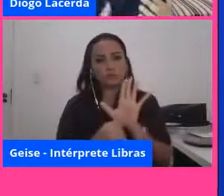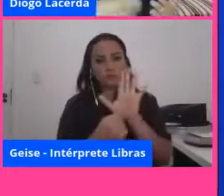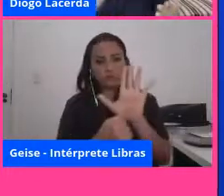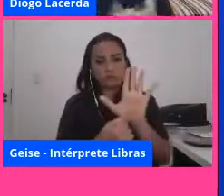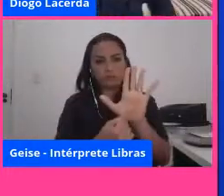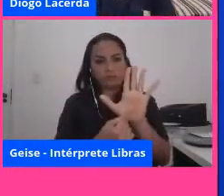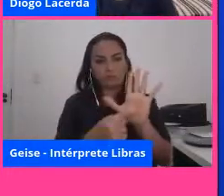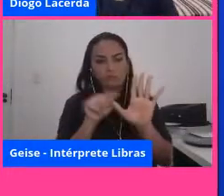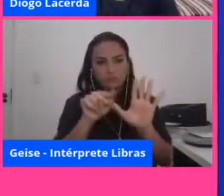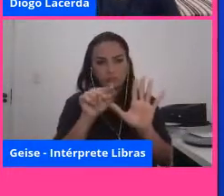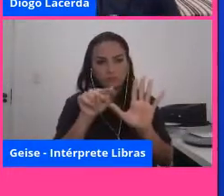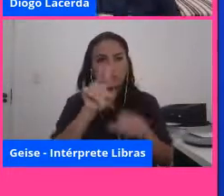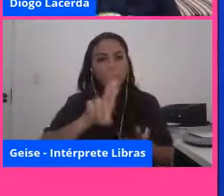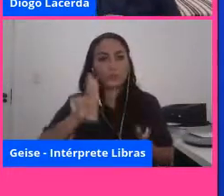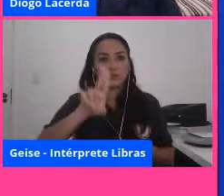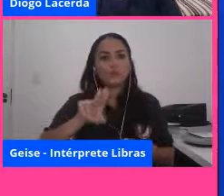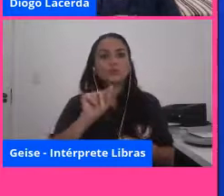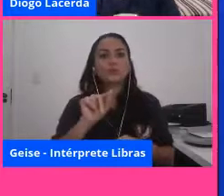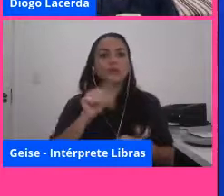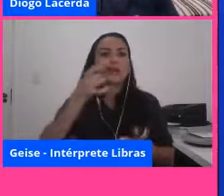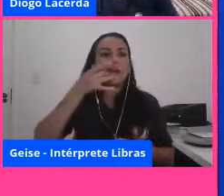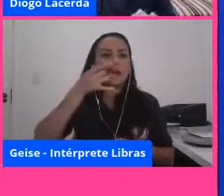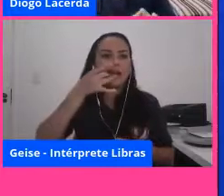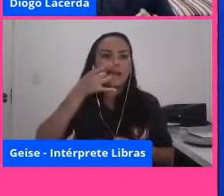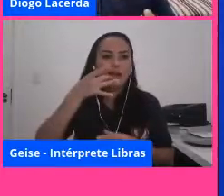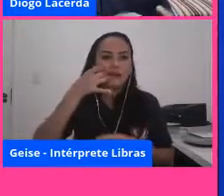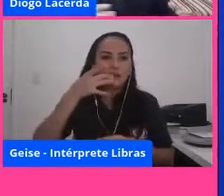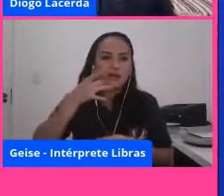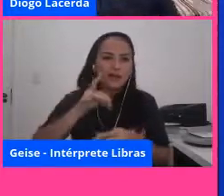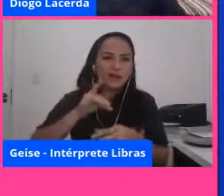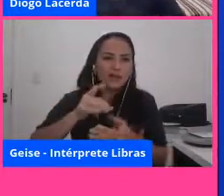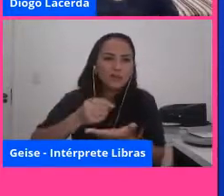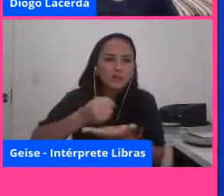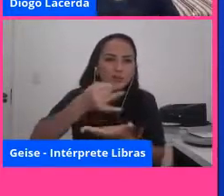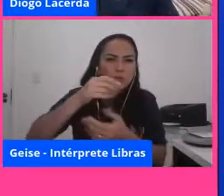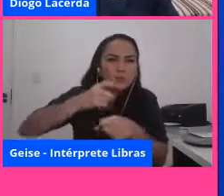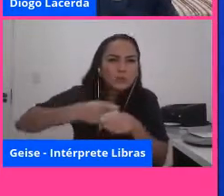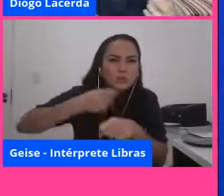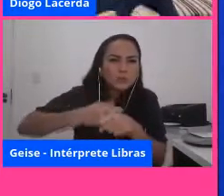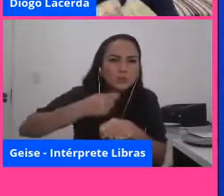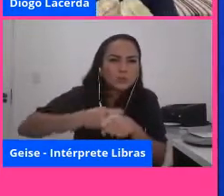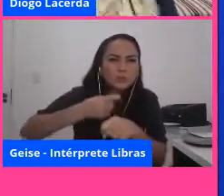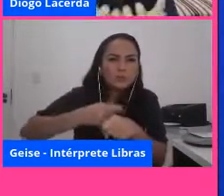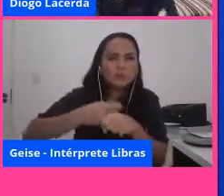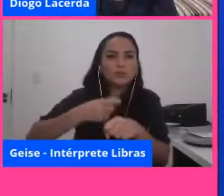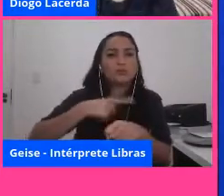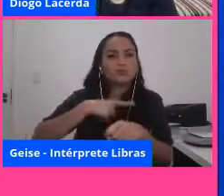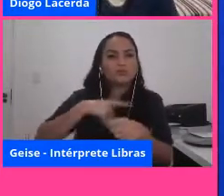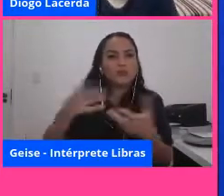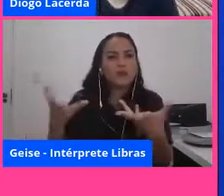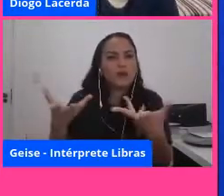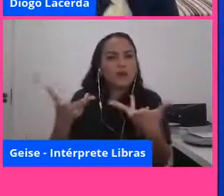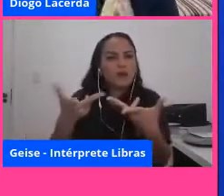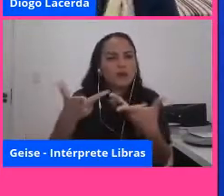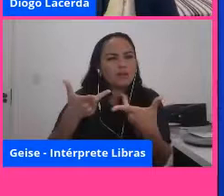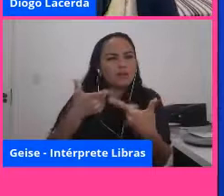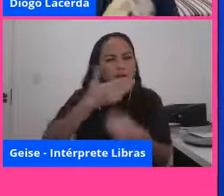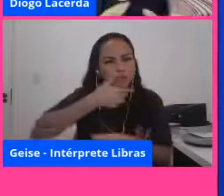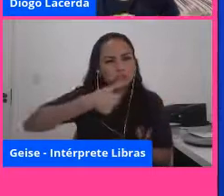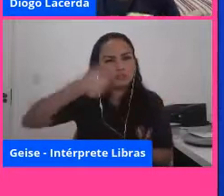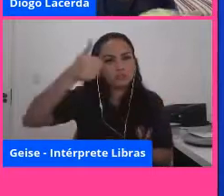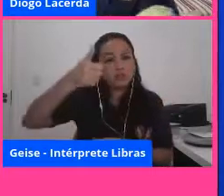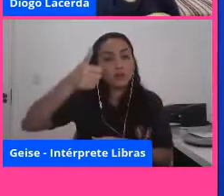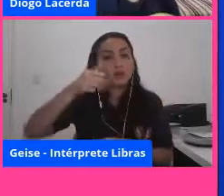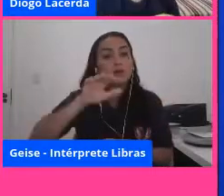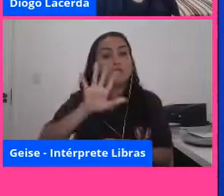trabalham com resina. Essas impressoras, elas possuem uma qualidade de impressão melhor. O